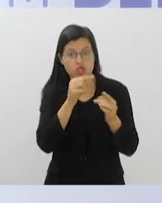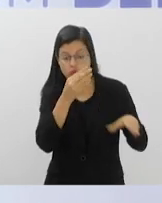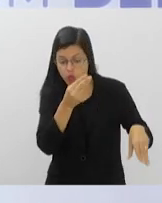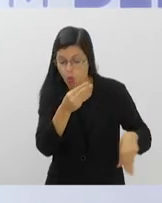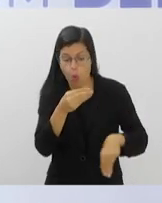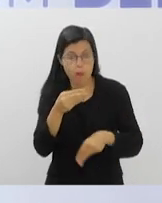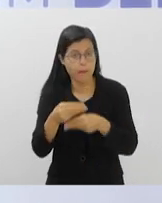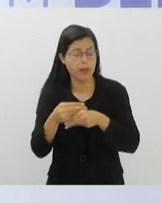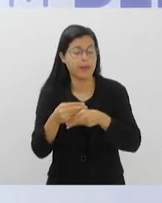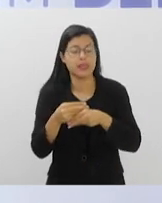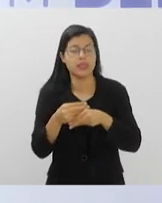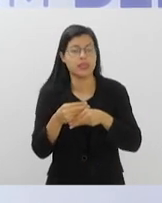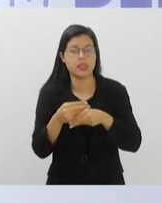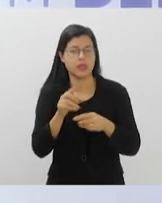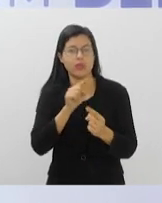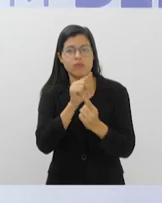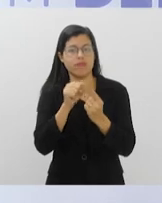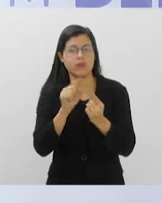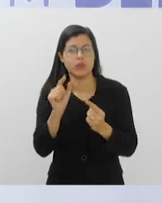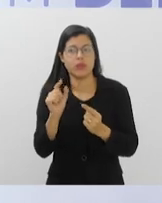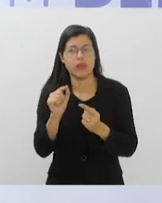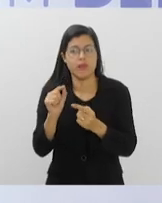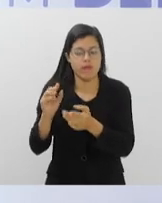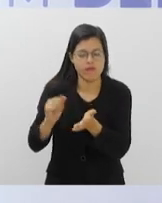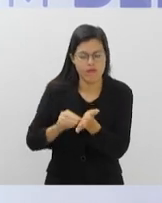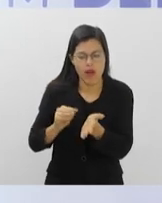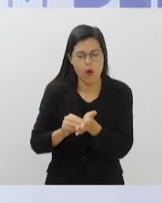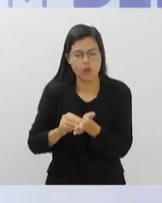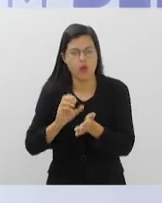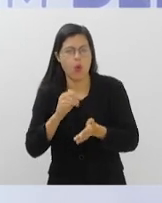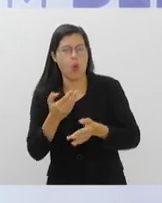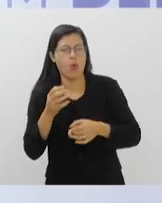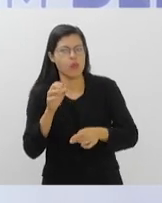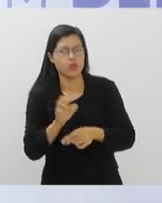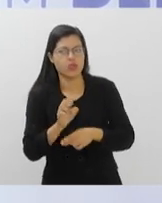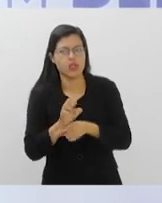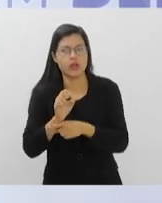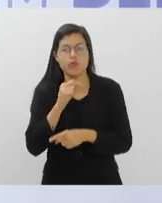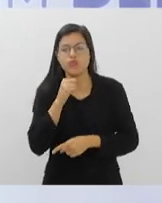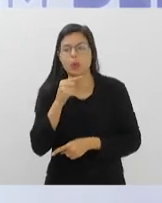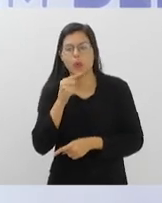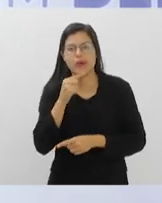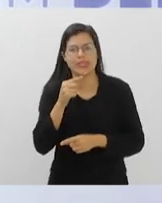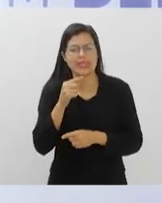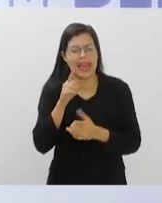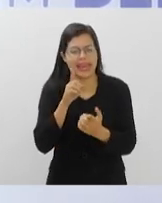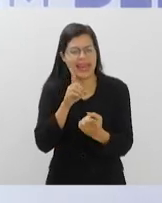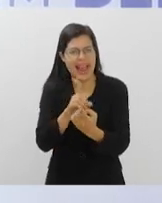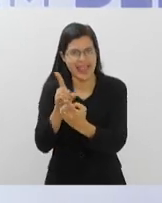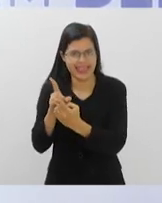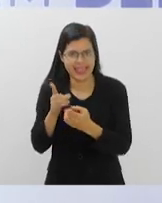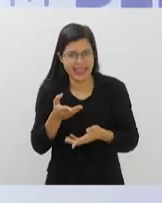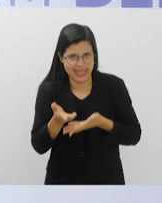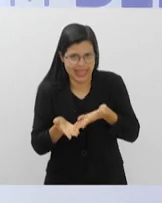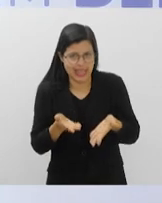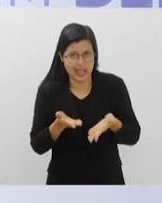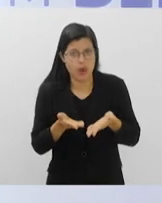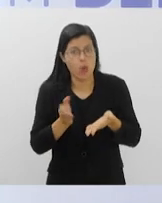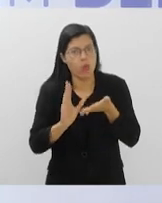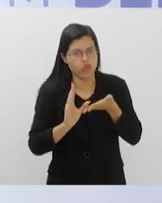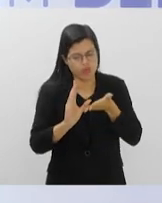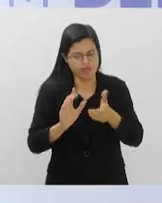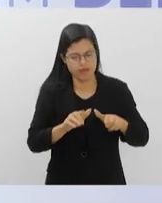e eh quando falta ou quando o estado não atende a ponta se não estar atendendo o conselho tem que atuar e